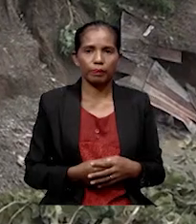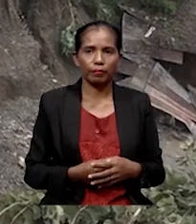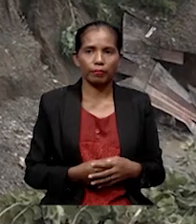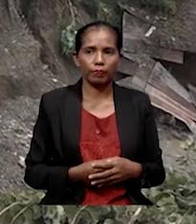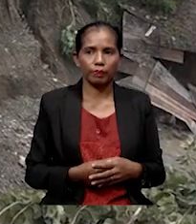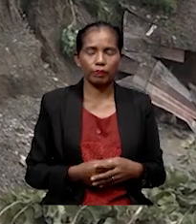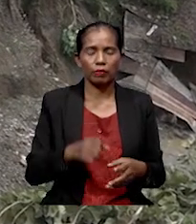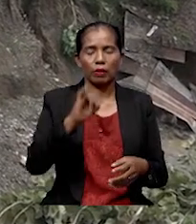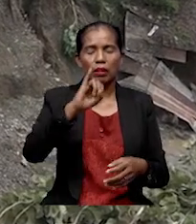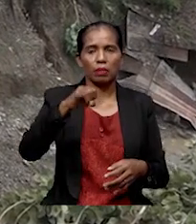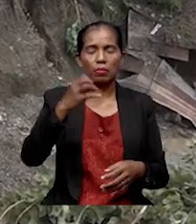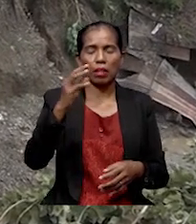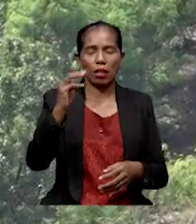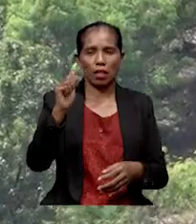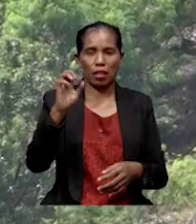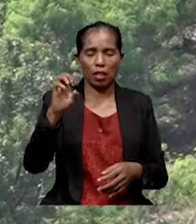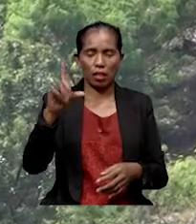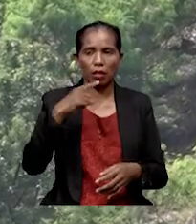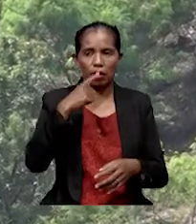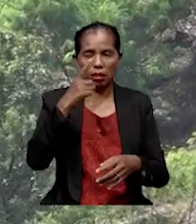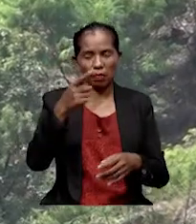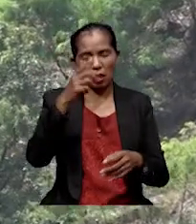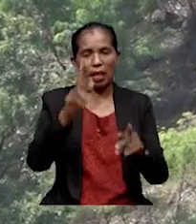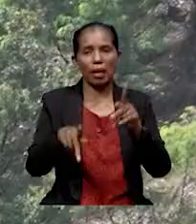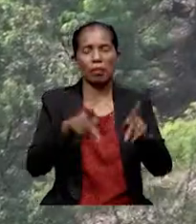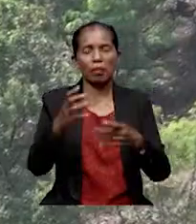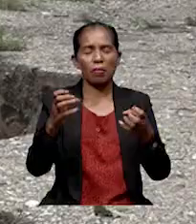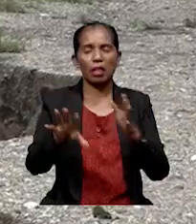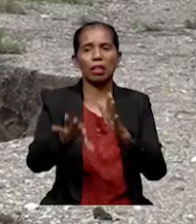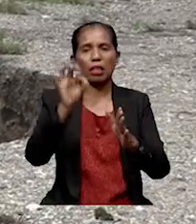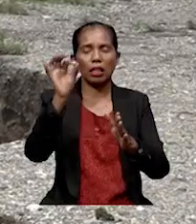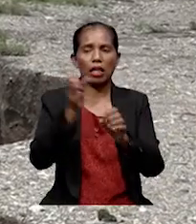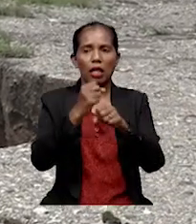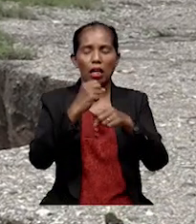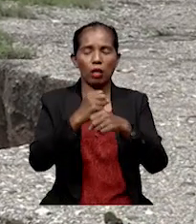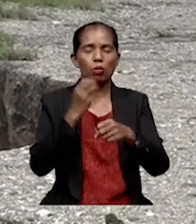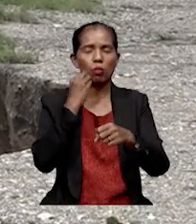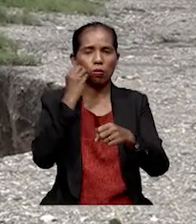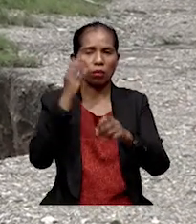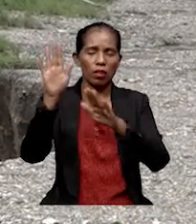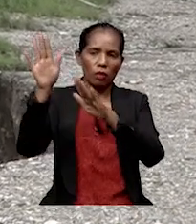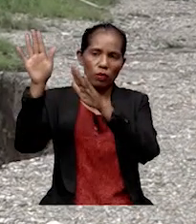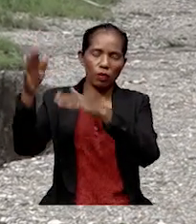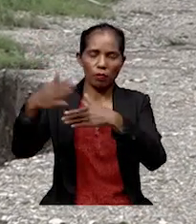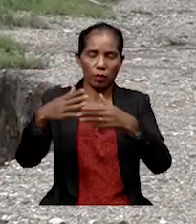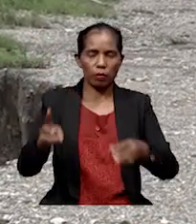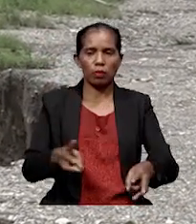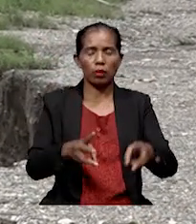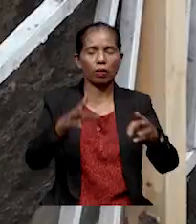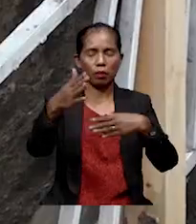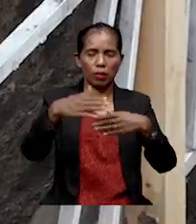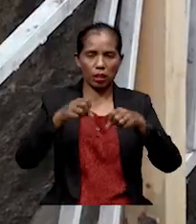Ismael Babo hatoli hirakne tambah dadaune komunidade barak makhili hodi hari uma iha foholon mota nini no besik tasi